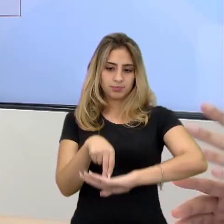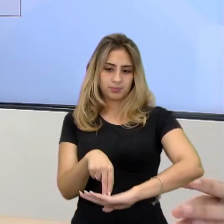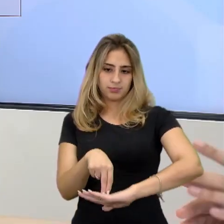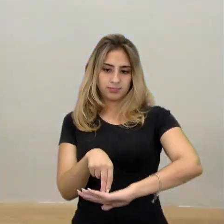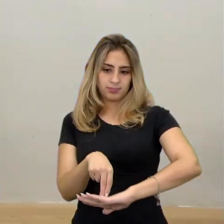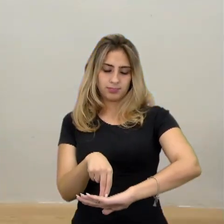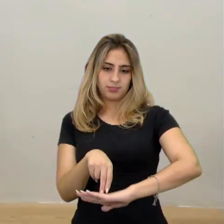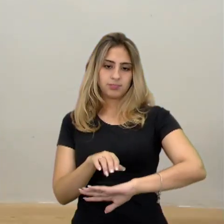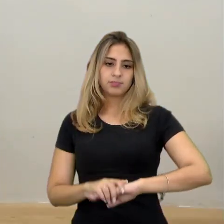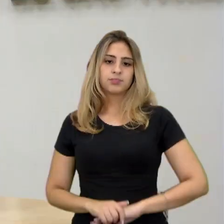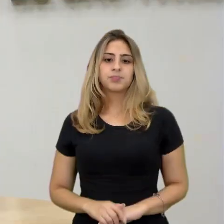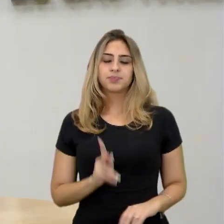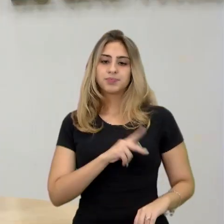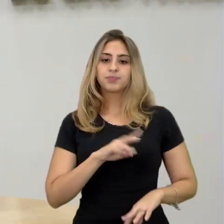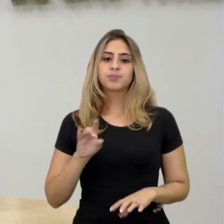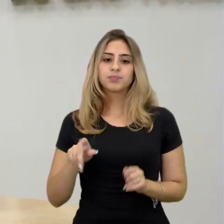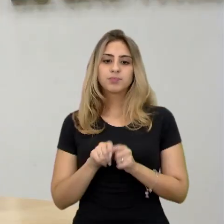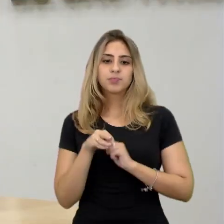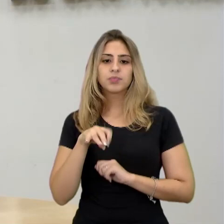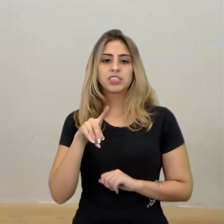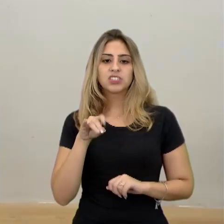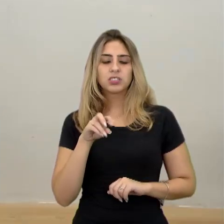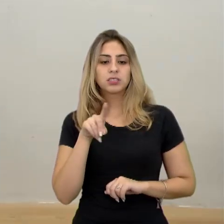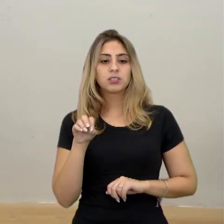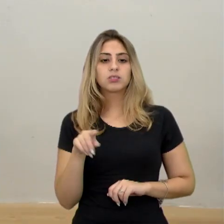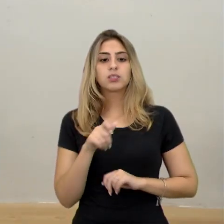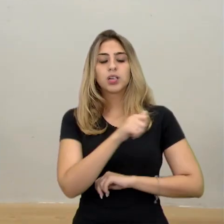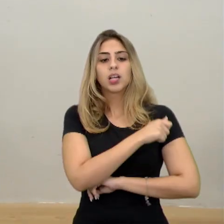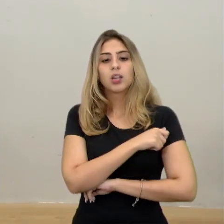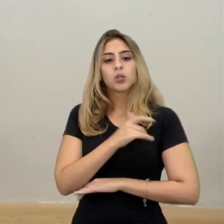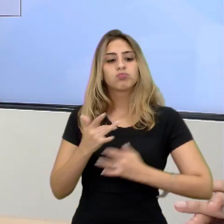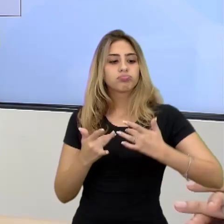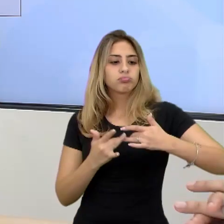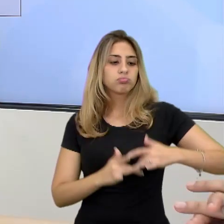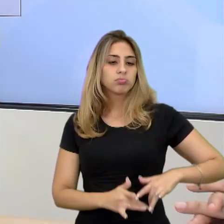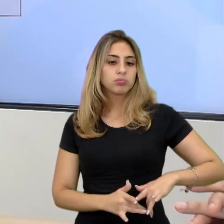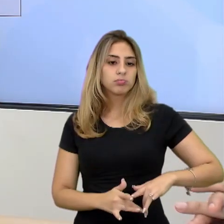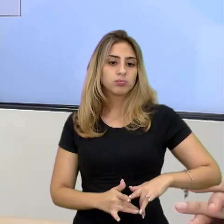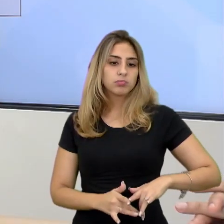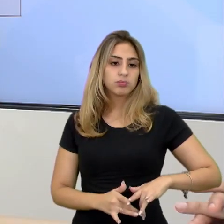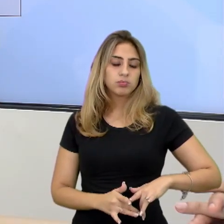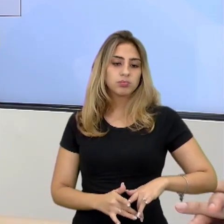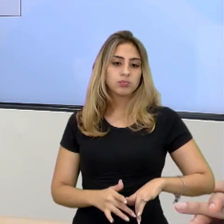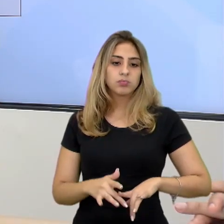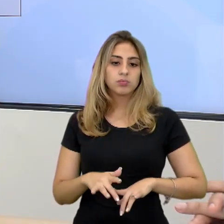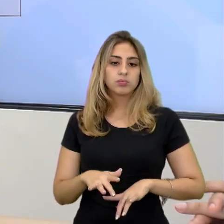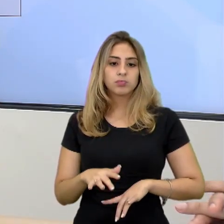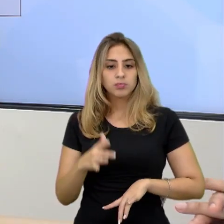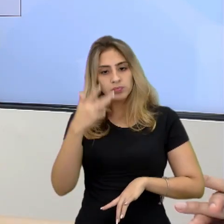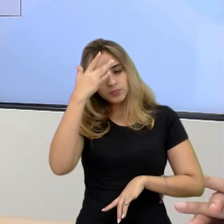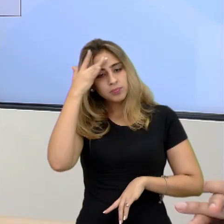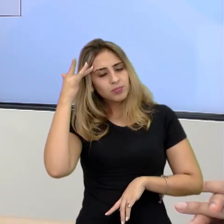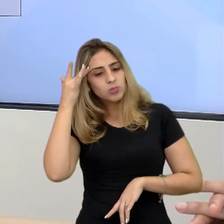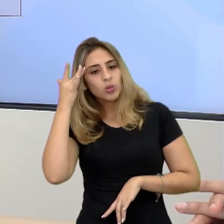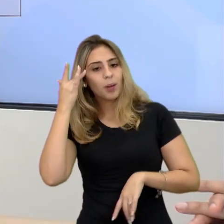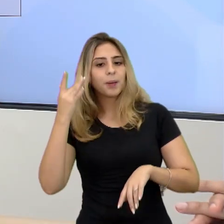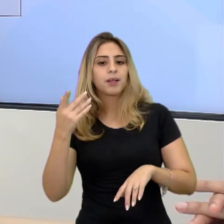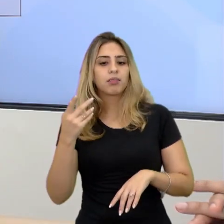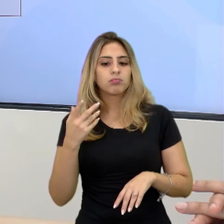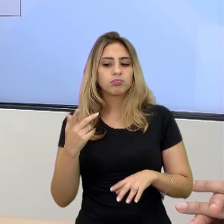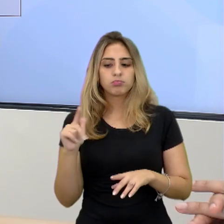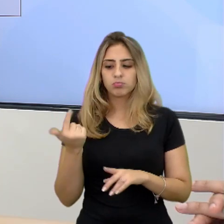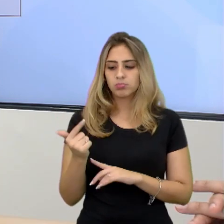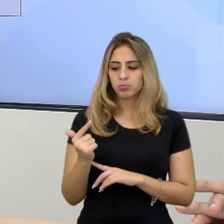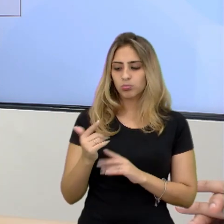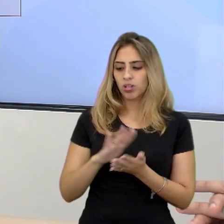Então, o professor apenas vai fazer uma mediação. O estudante ele deixa de ser um ouvinte passivo e se torna